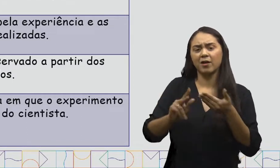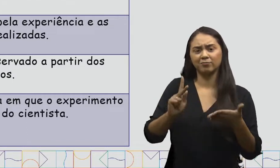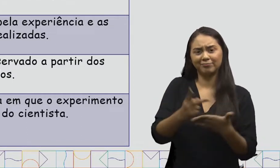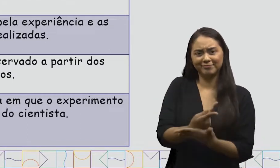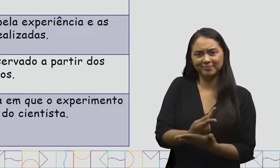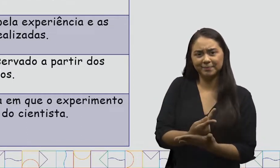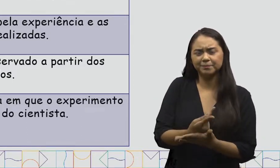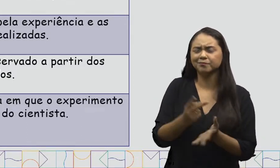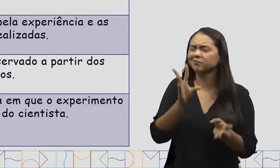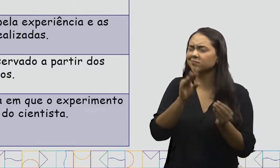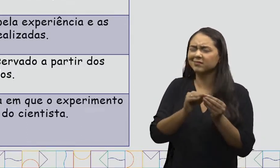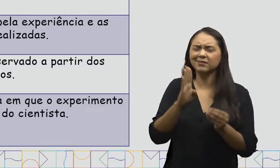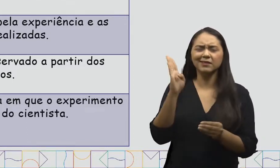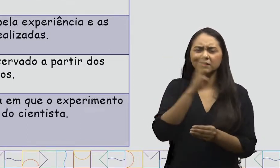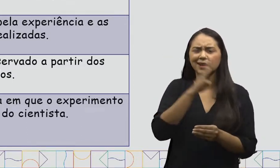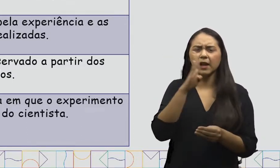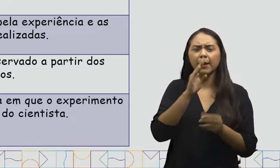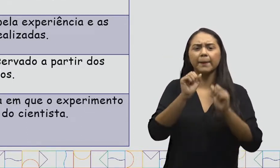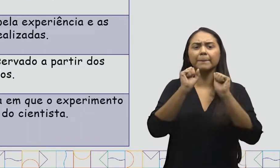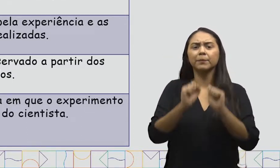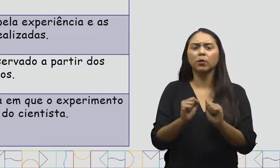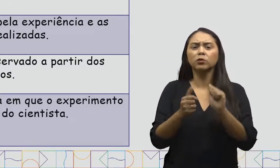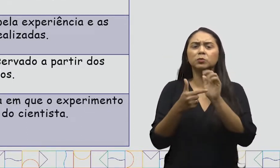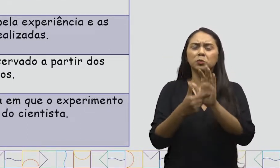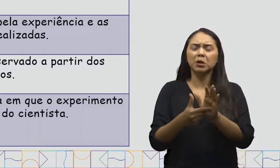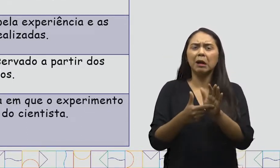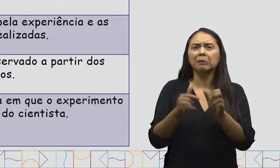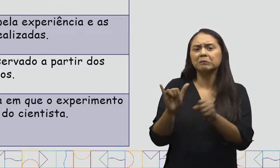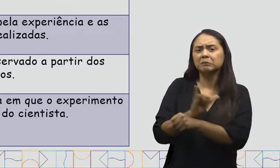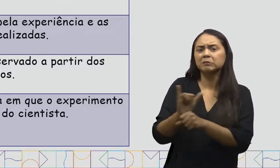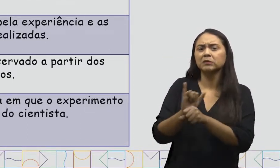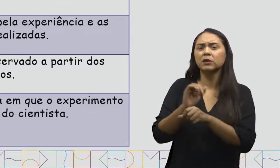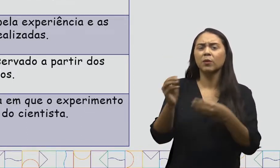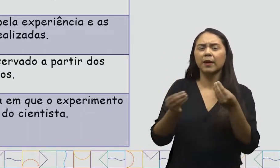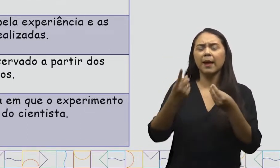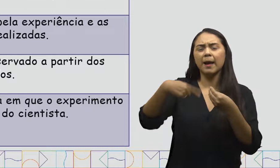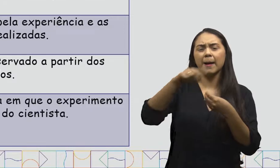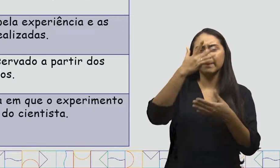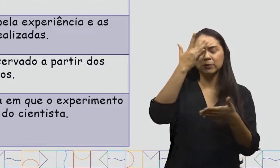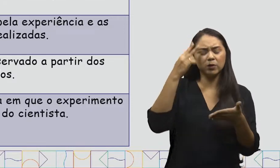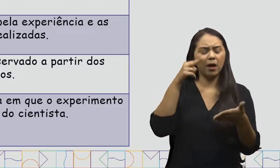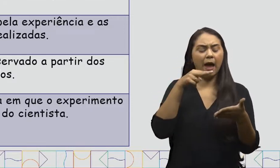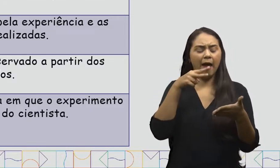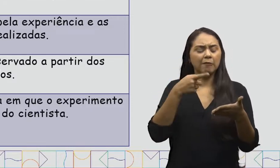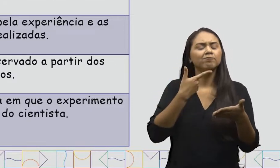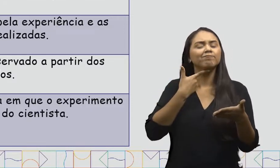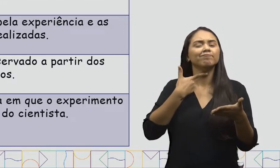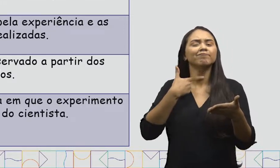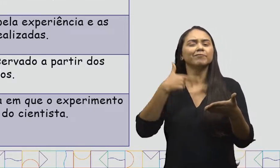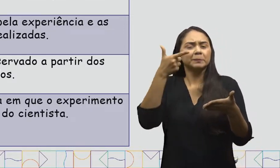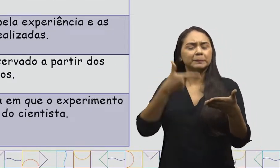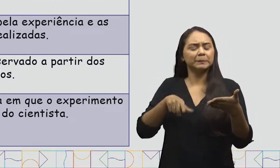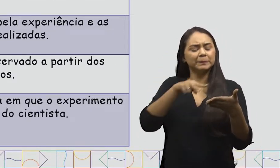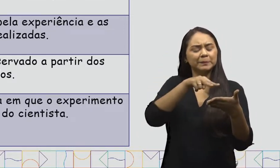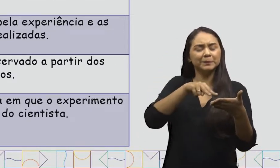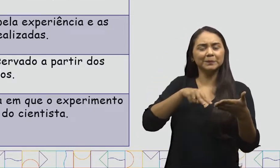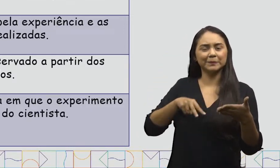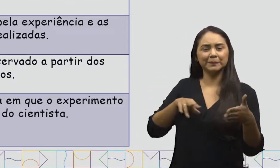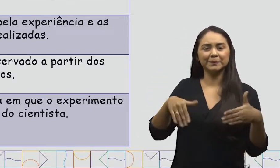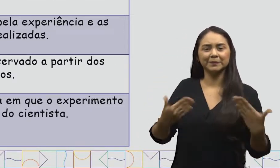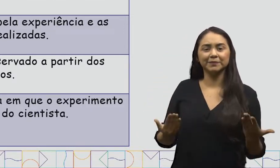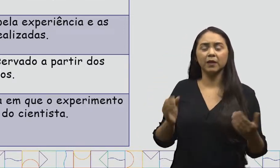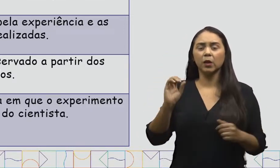executada. Ela é breve e pode apresentar alguns elementos para convencer o leitor a realizar o